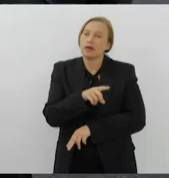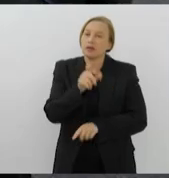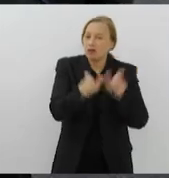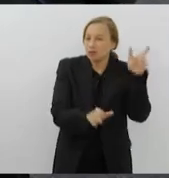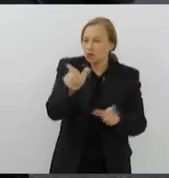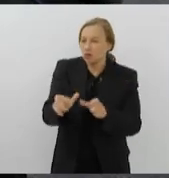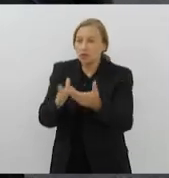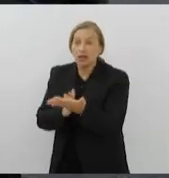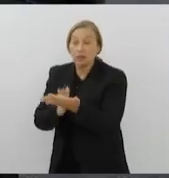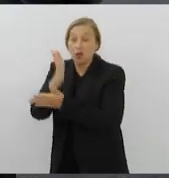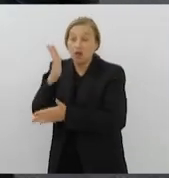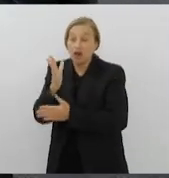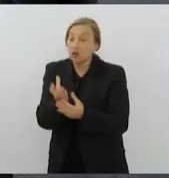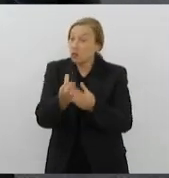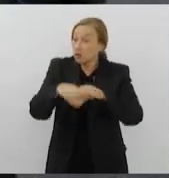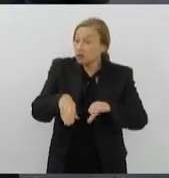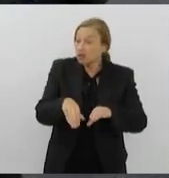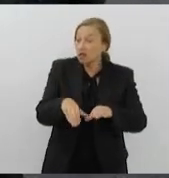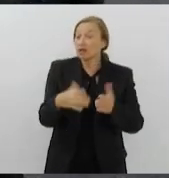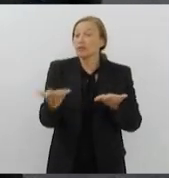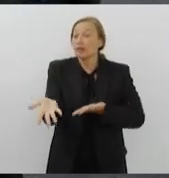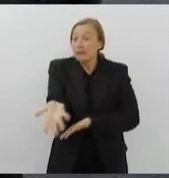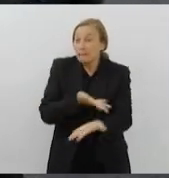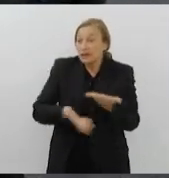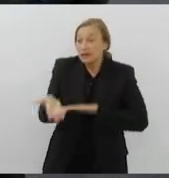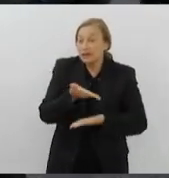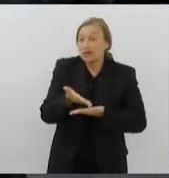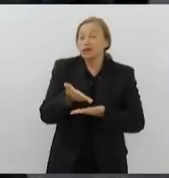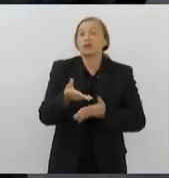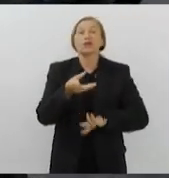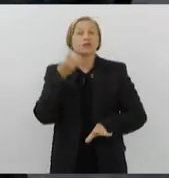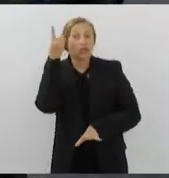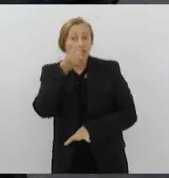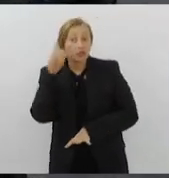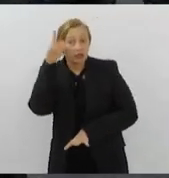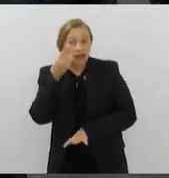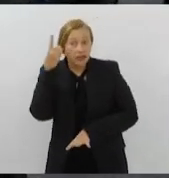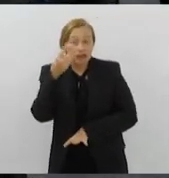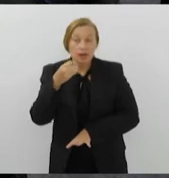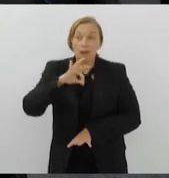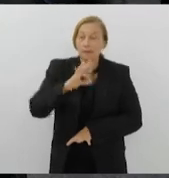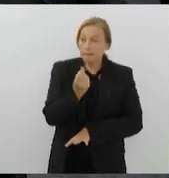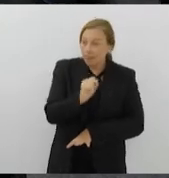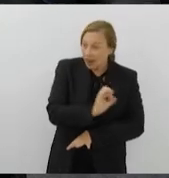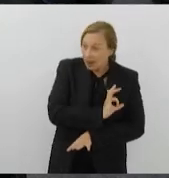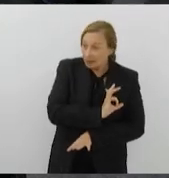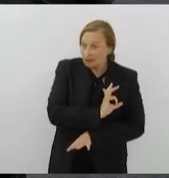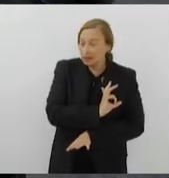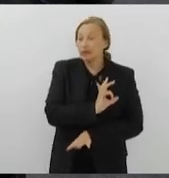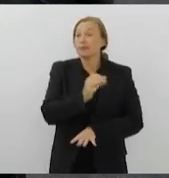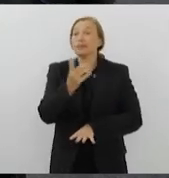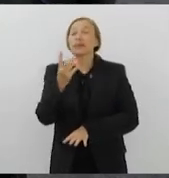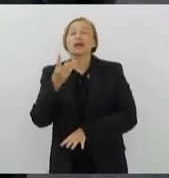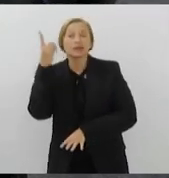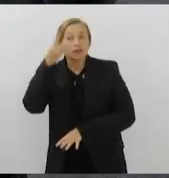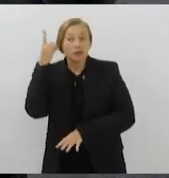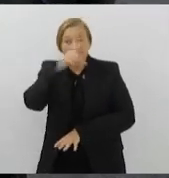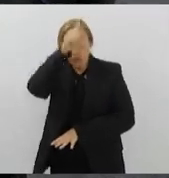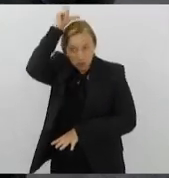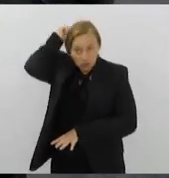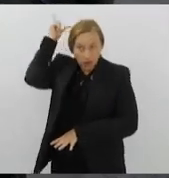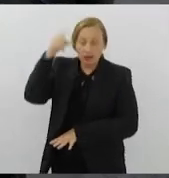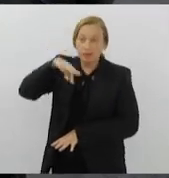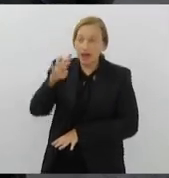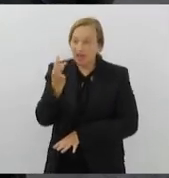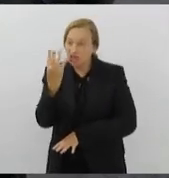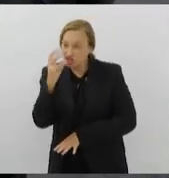hoje, em parceria com os deputados, deputada Marta, deputado Luiz Paulo, deputado Ratinho, deputado Marcelo Dino, defensor da segurança pública,